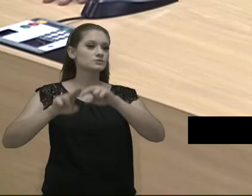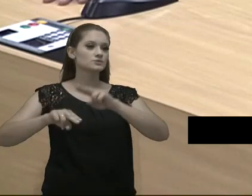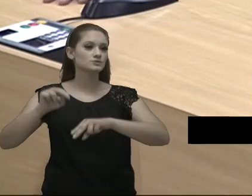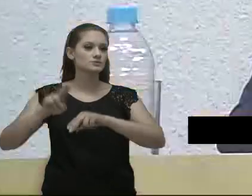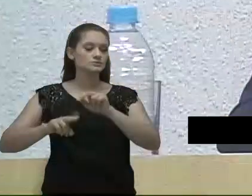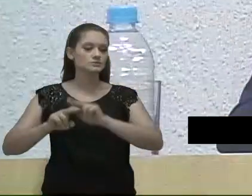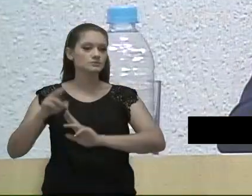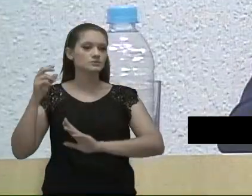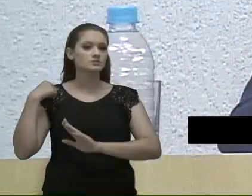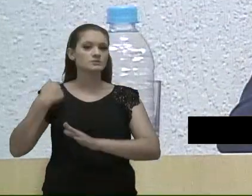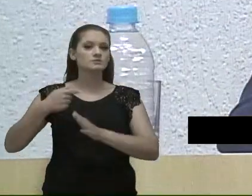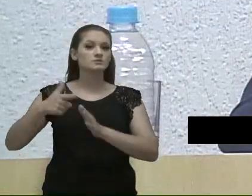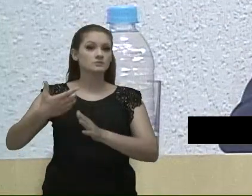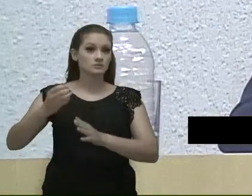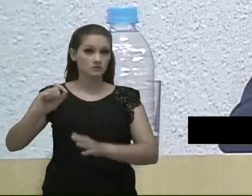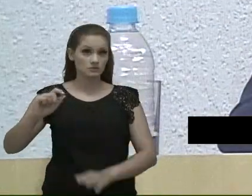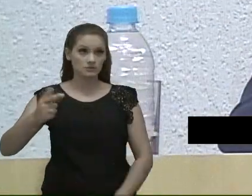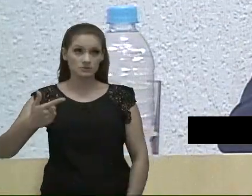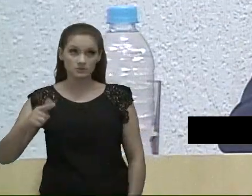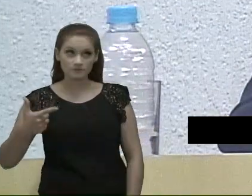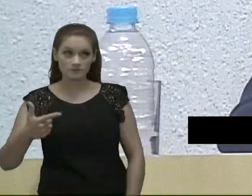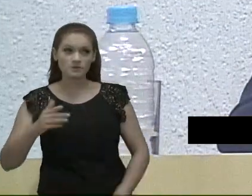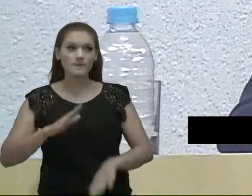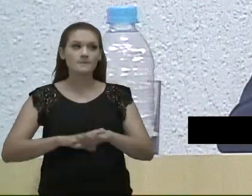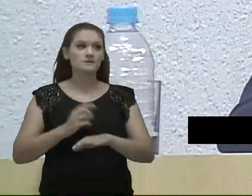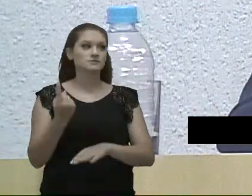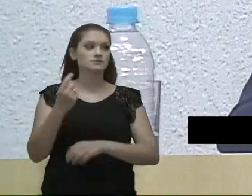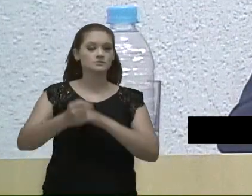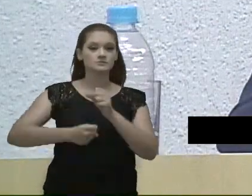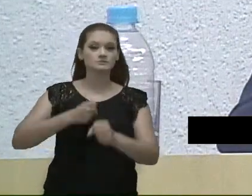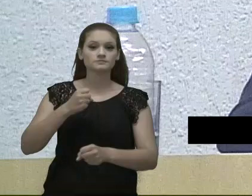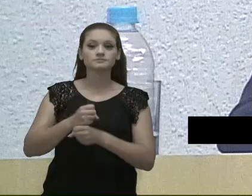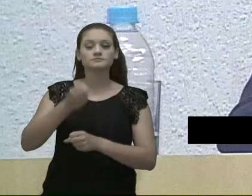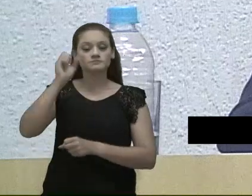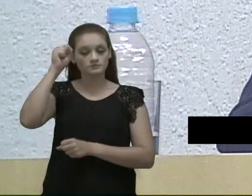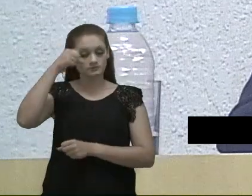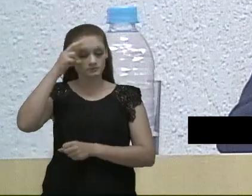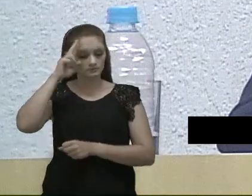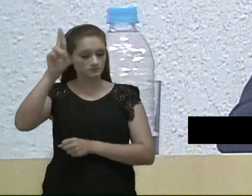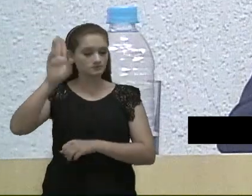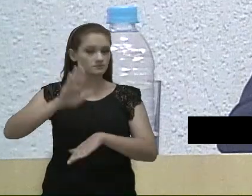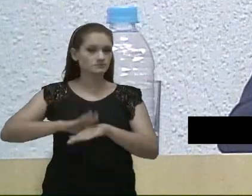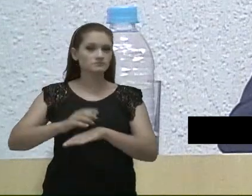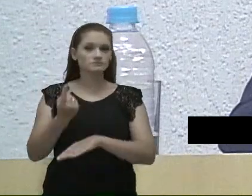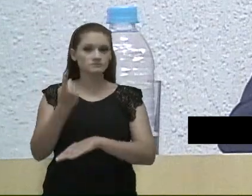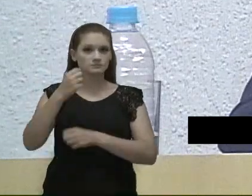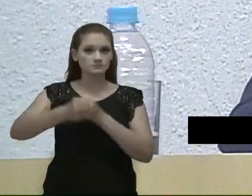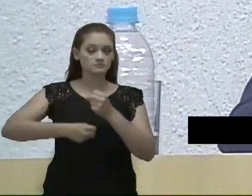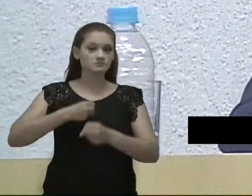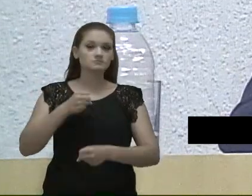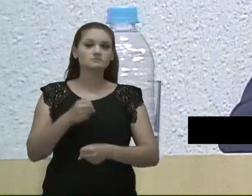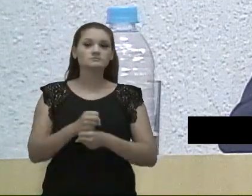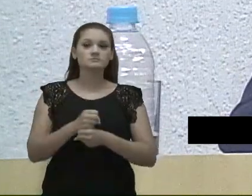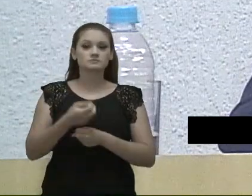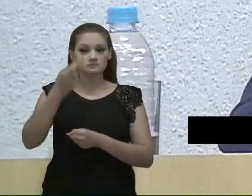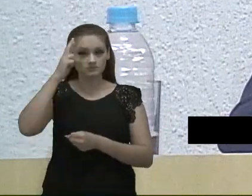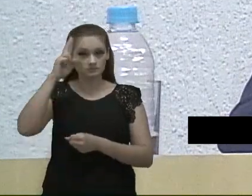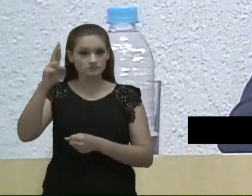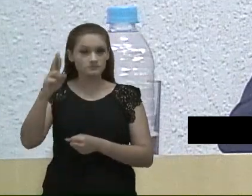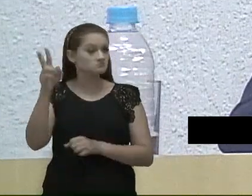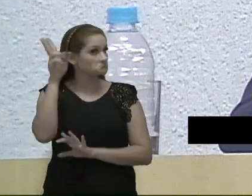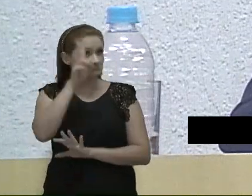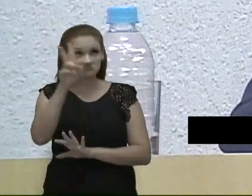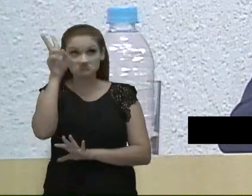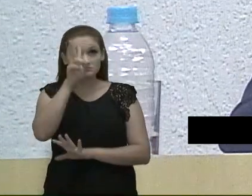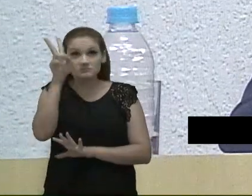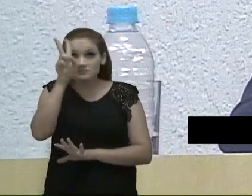Do ano passado. Do ano passado. Então o senhor já está há mais de um ano, certo? Sim, senhor. Nesse há mais de um ano que o senhor está lá, o senhor não se recorda mais ou